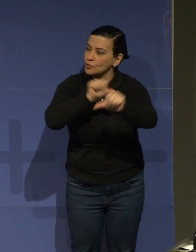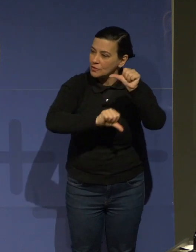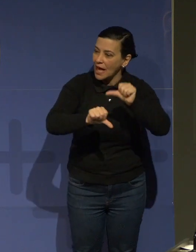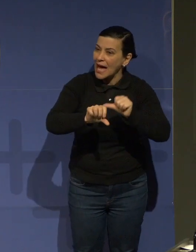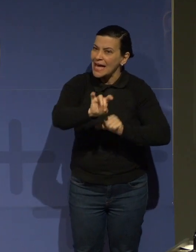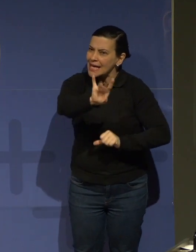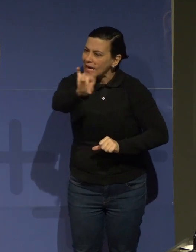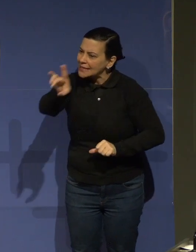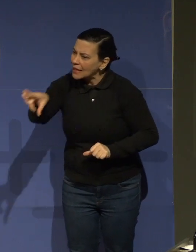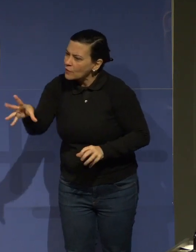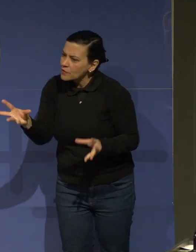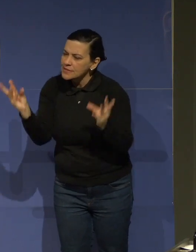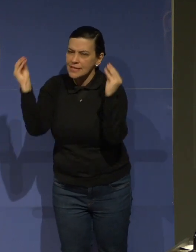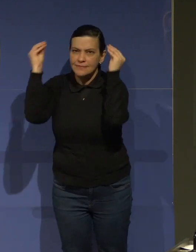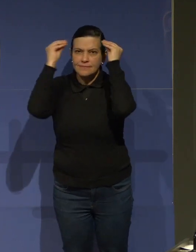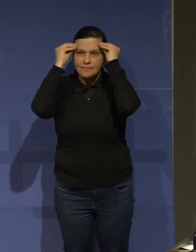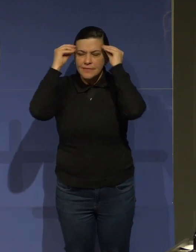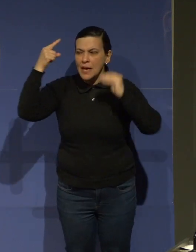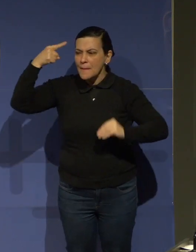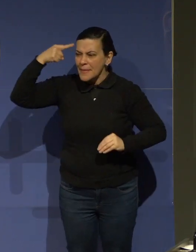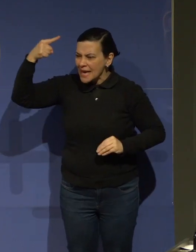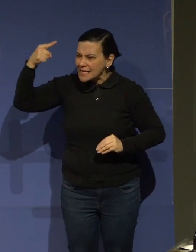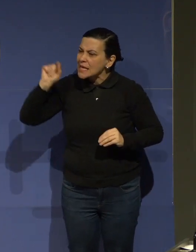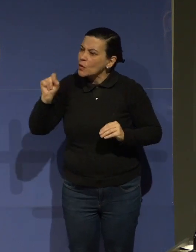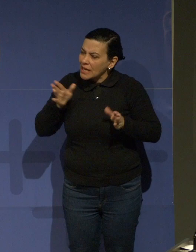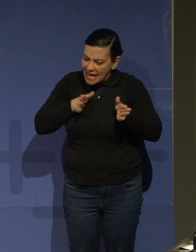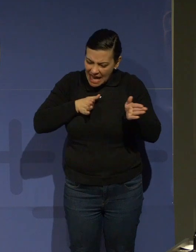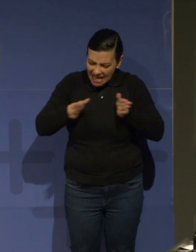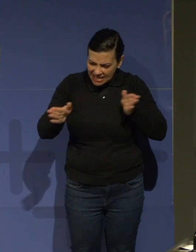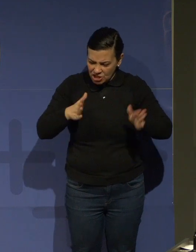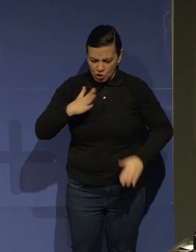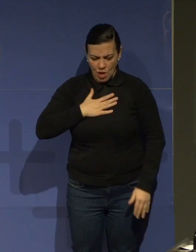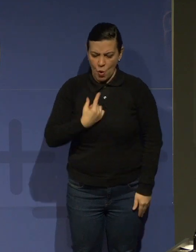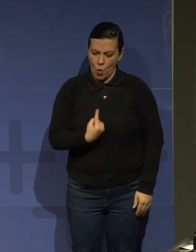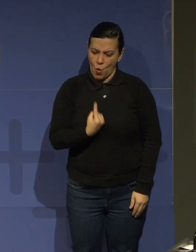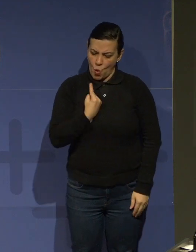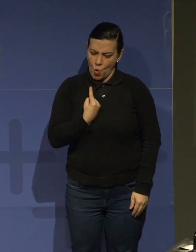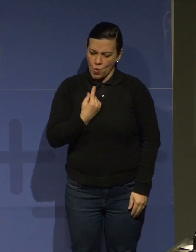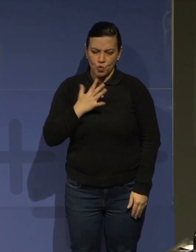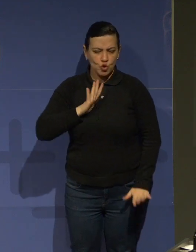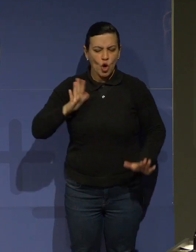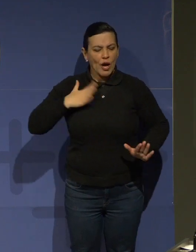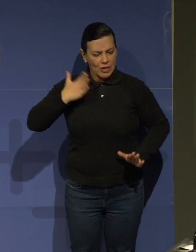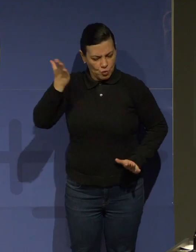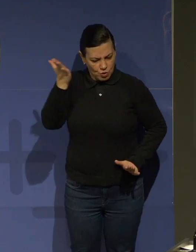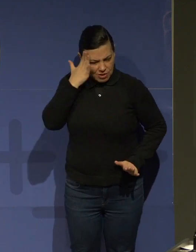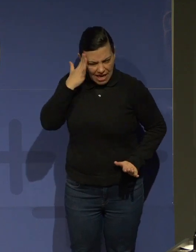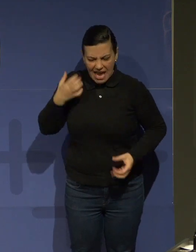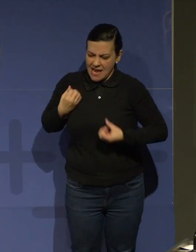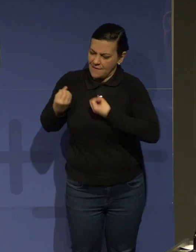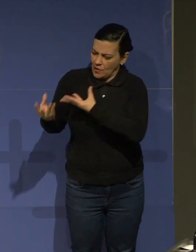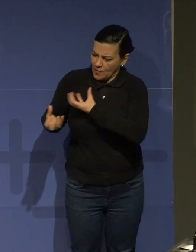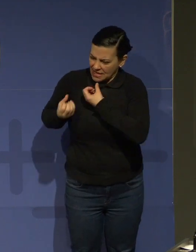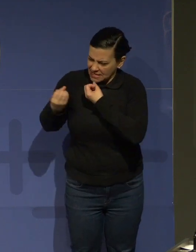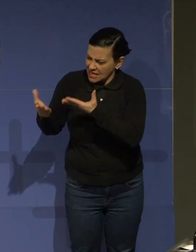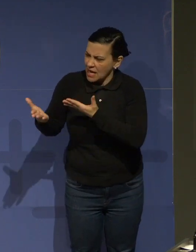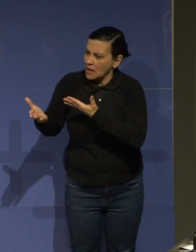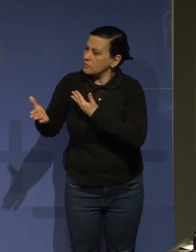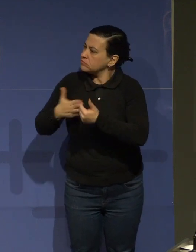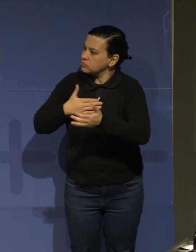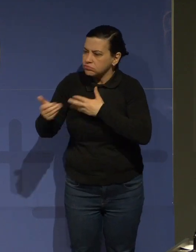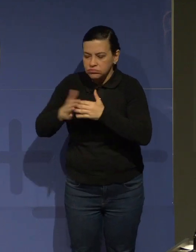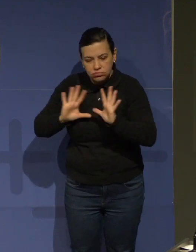casa, não Lucas acredite que a Radaeli. acessibilidade tem que ser uma coisa que só você desenvolve no seu time, seja ele de grande ou pequeno,